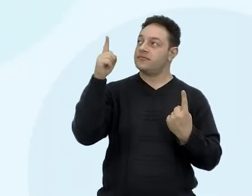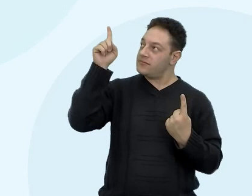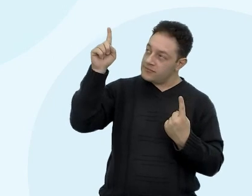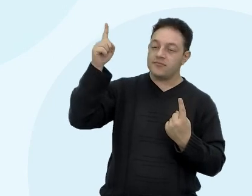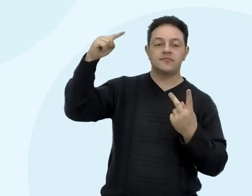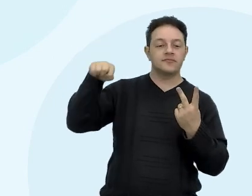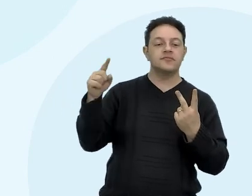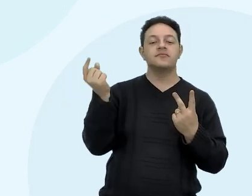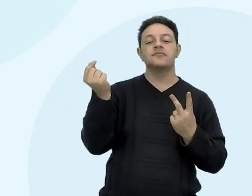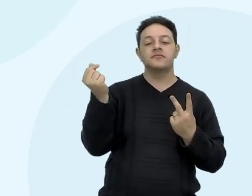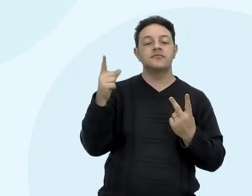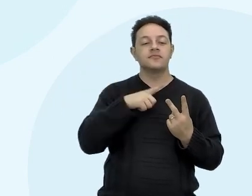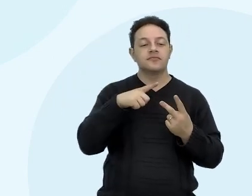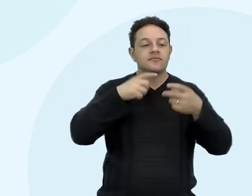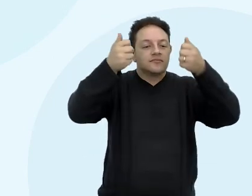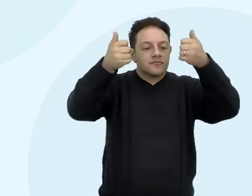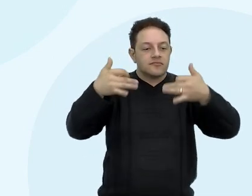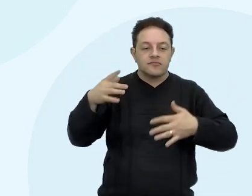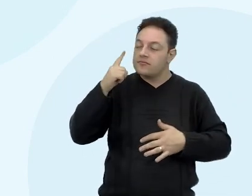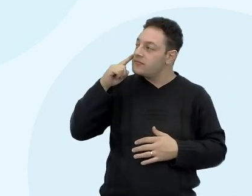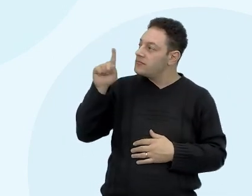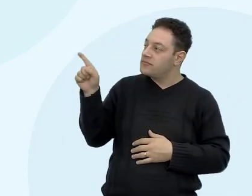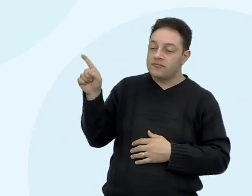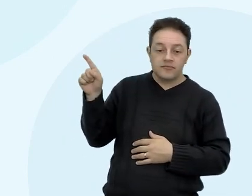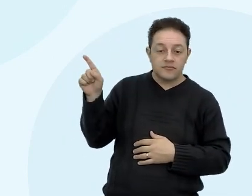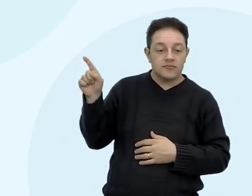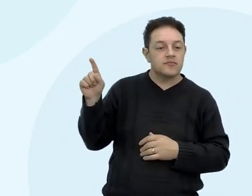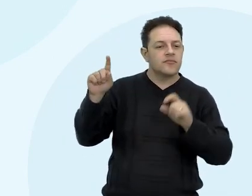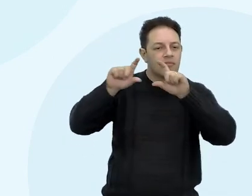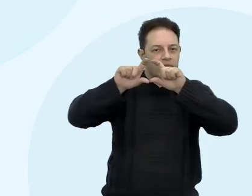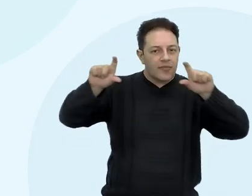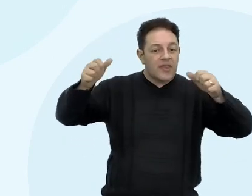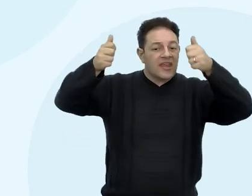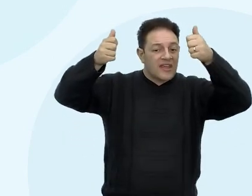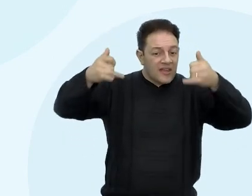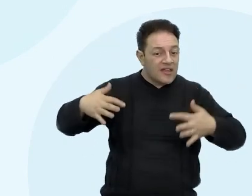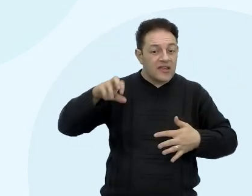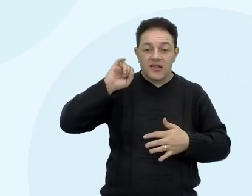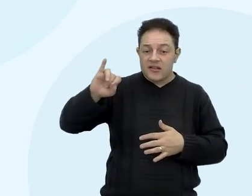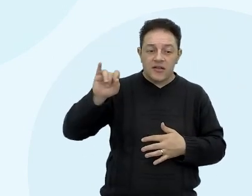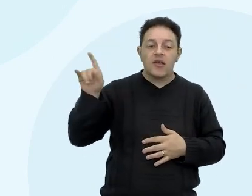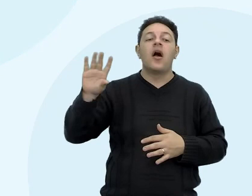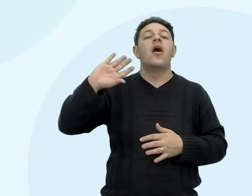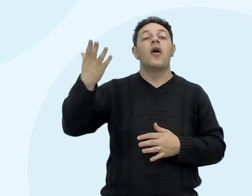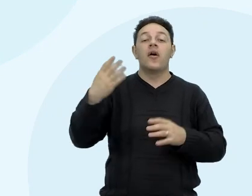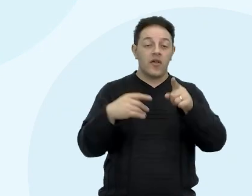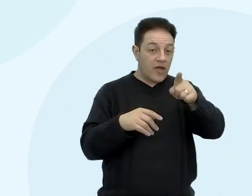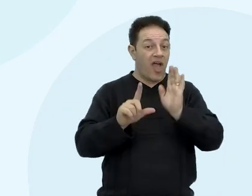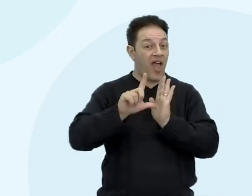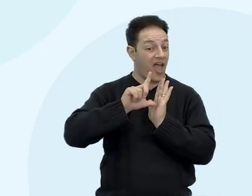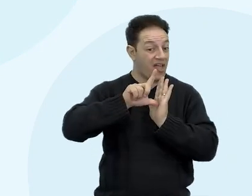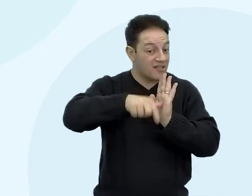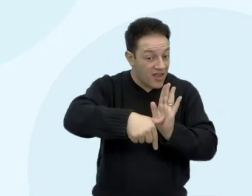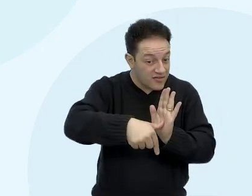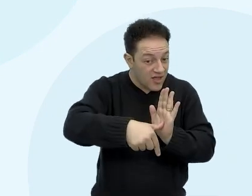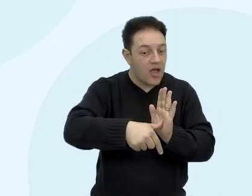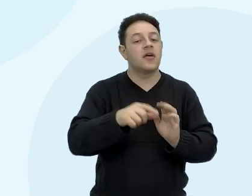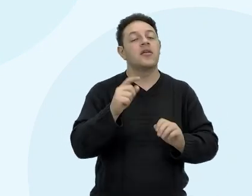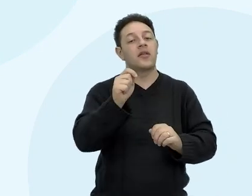são essas instruções. Porque se essas instruções falharem aí, então após o vencimento cobrar multa